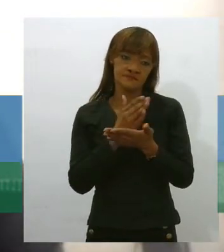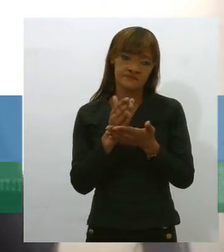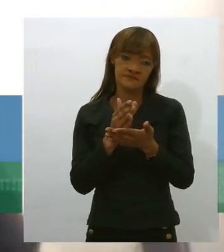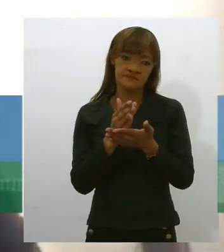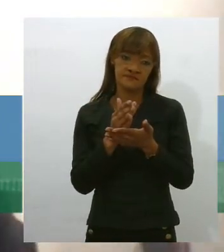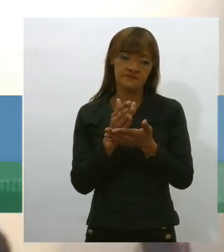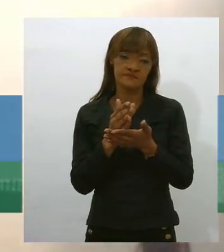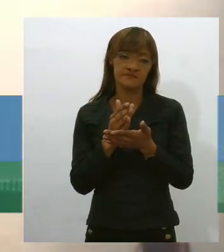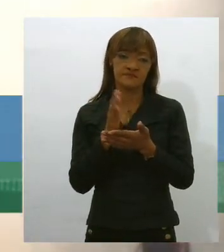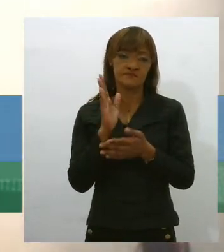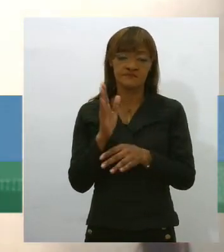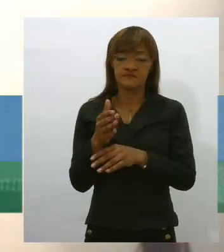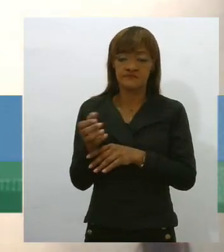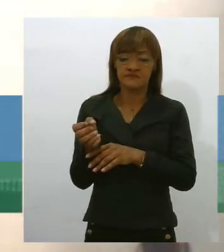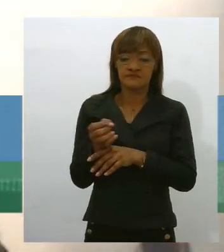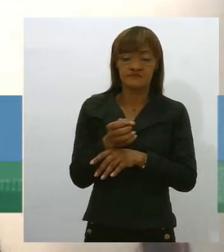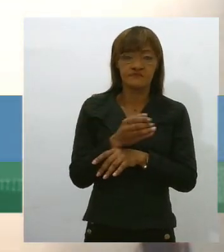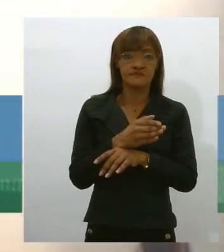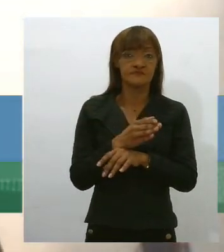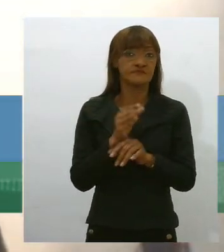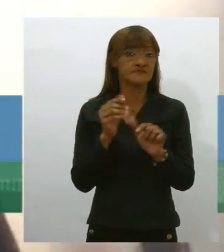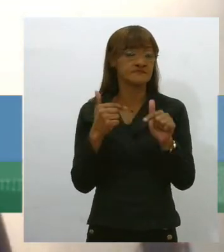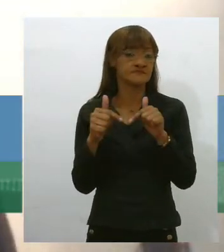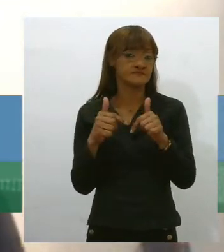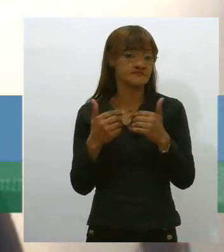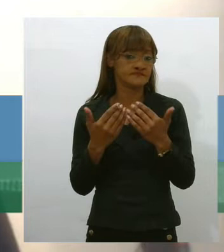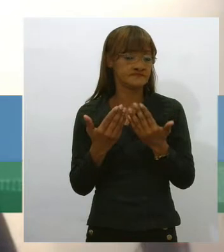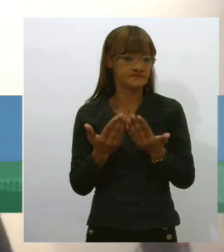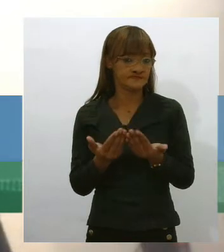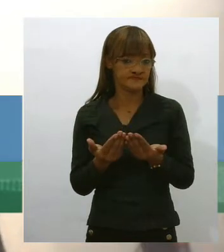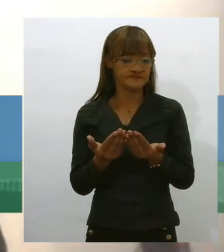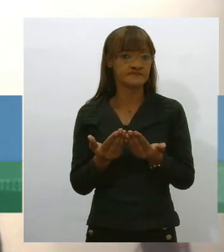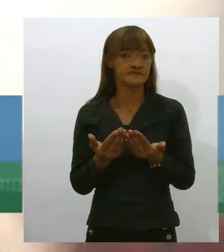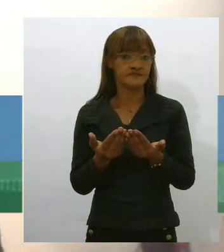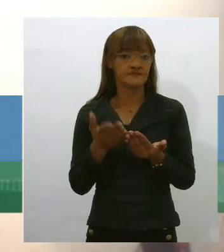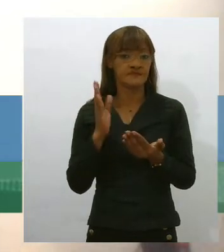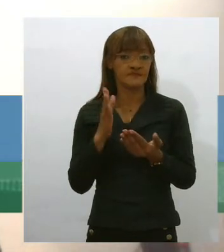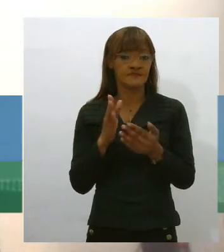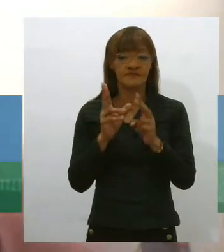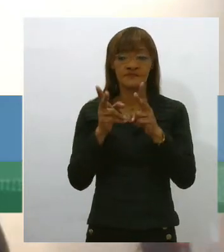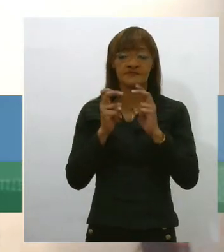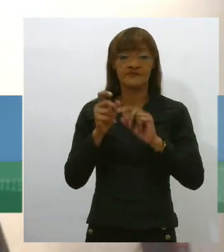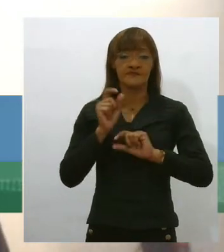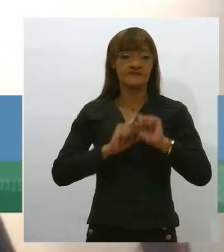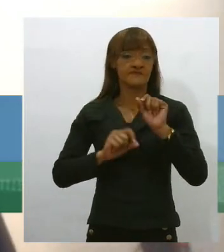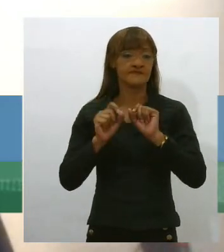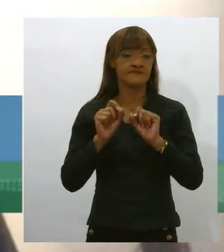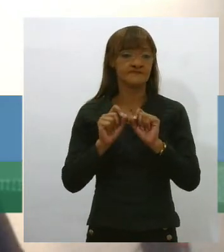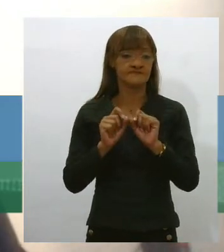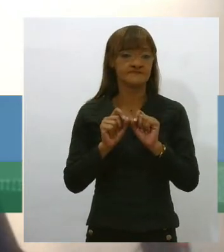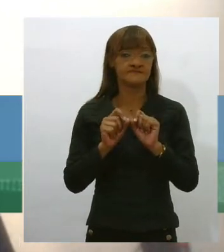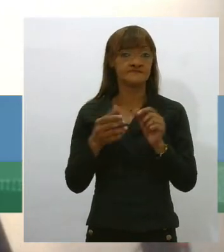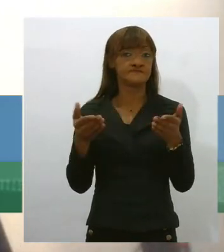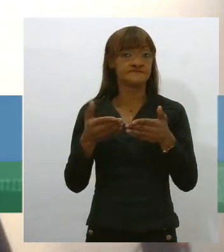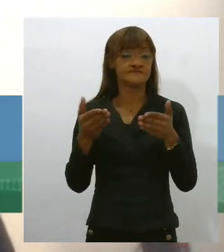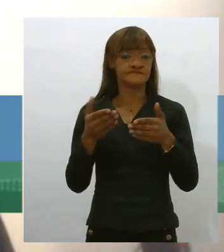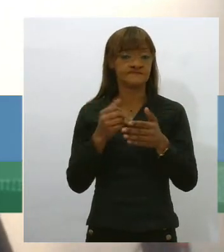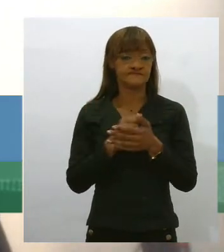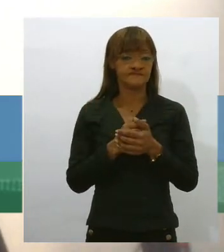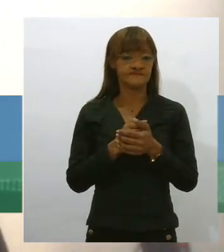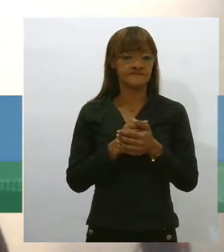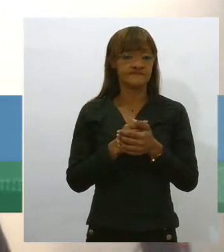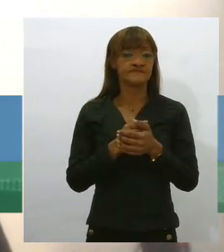obra realizada isso tudo que você vai ver que o aumento disso não é e o poder público que alimenta e